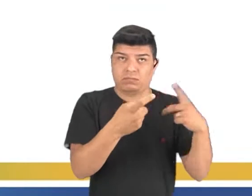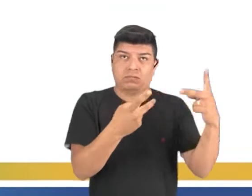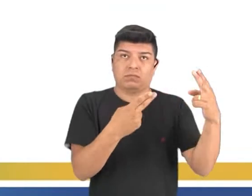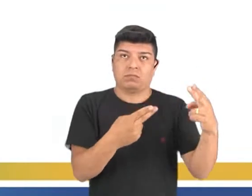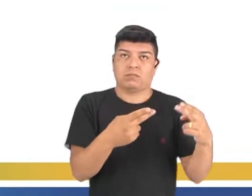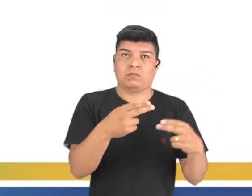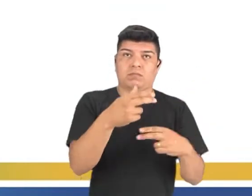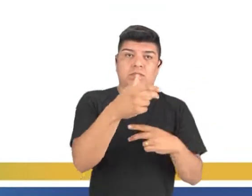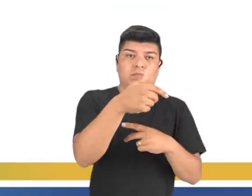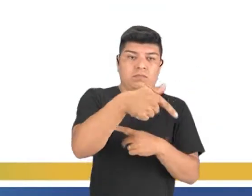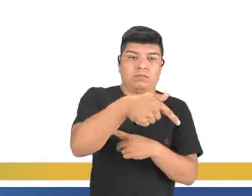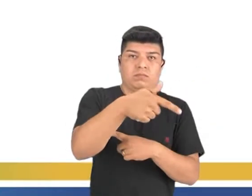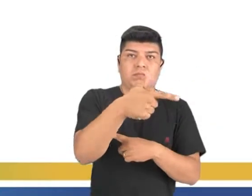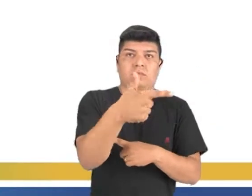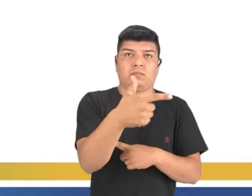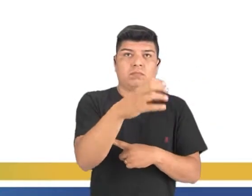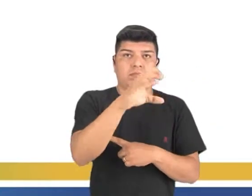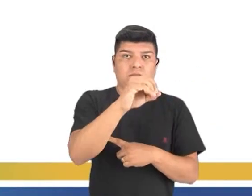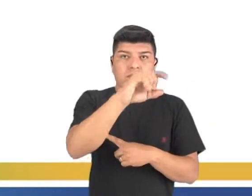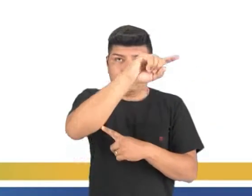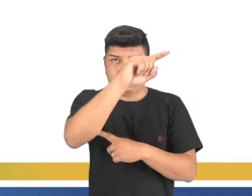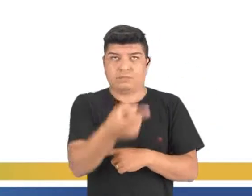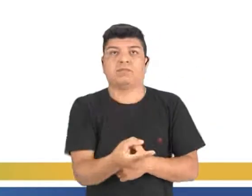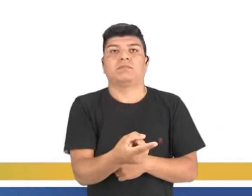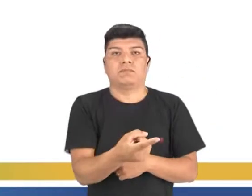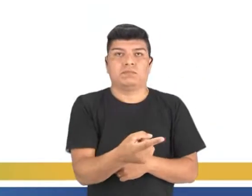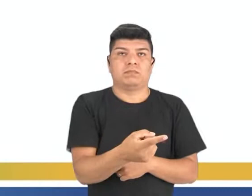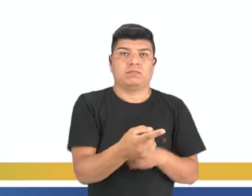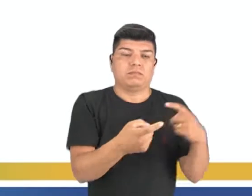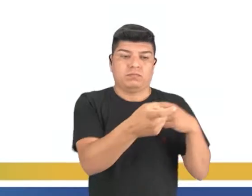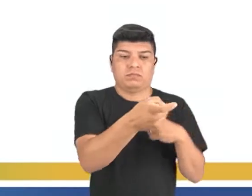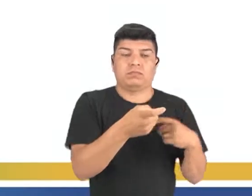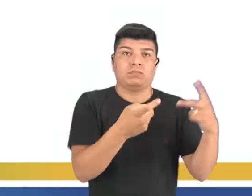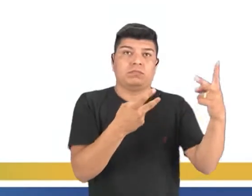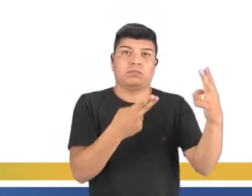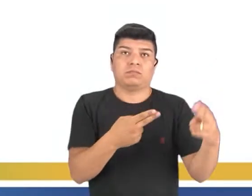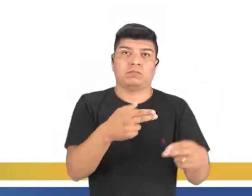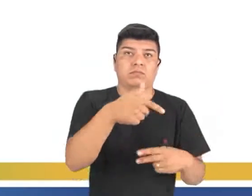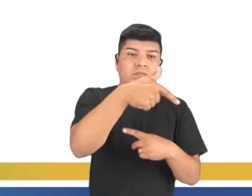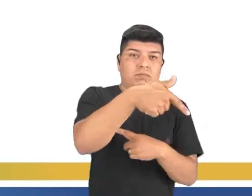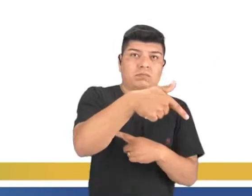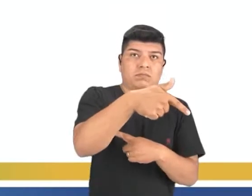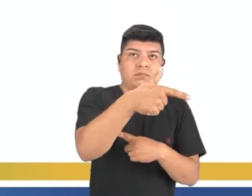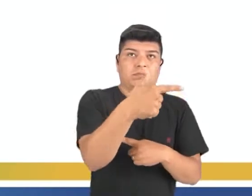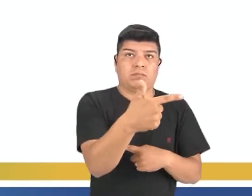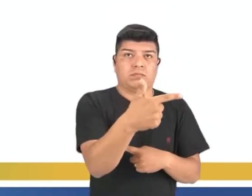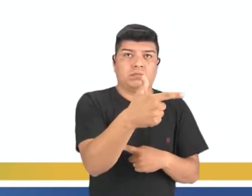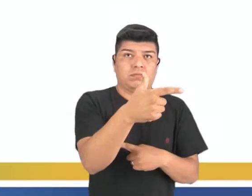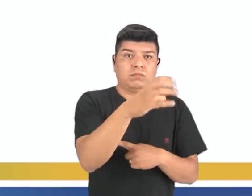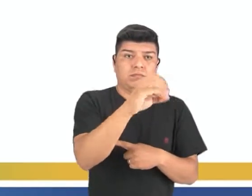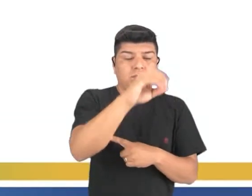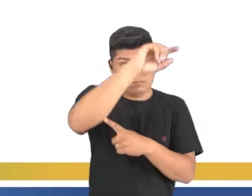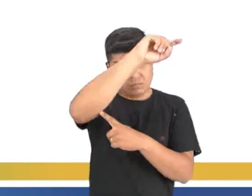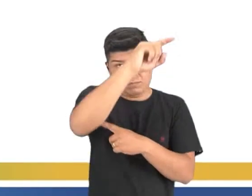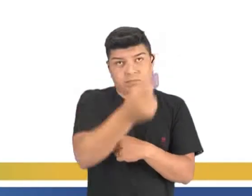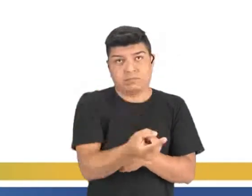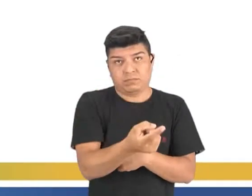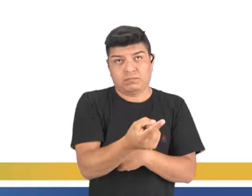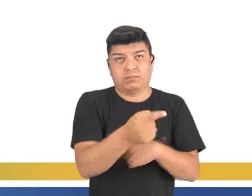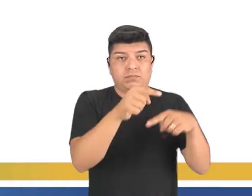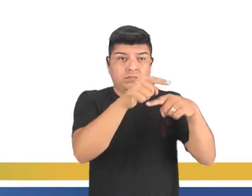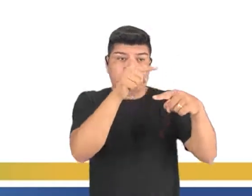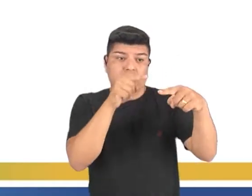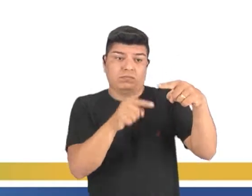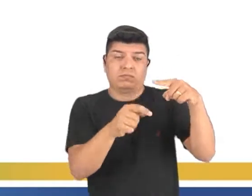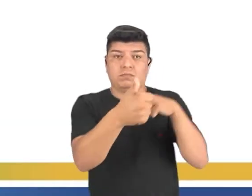720.000. Então, quer dizer que o nosso x vai ser igual a 720.000 dividido por 1.500, que vai passar aí para o outro lado